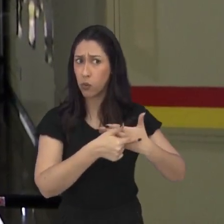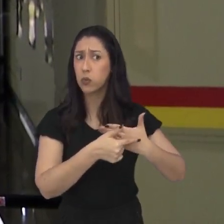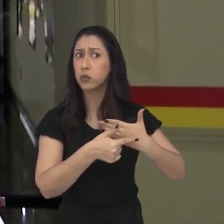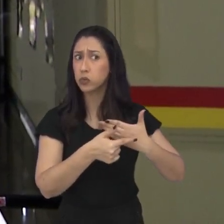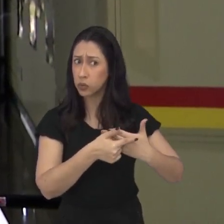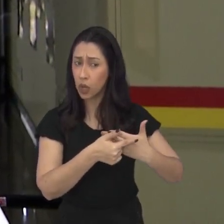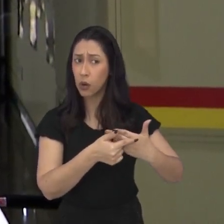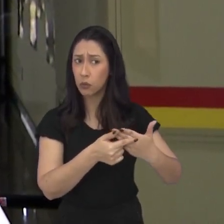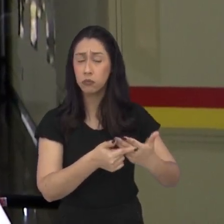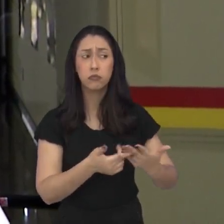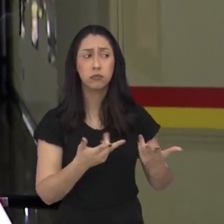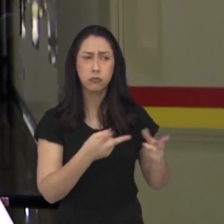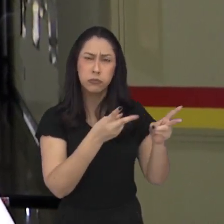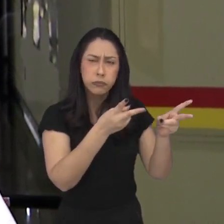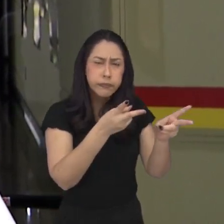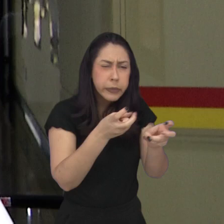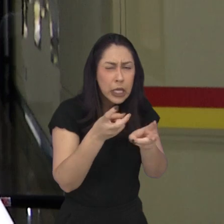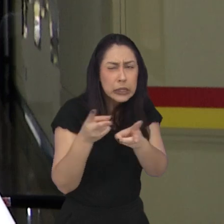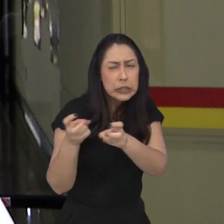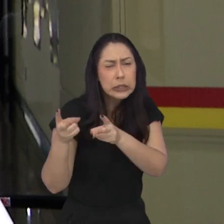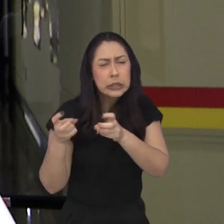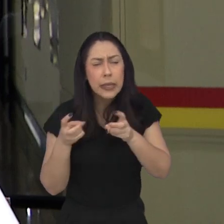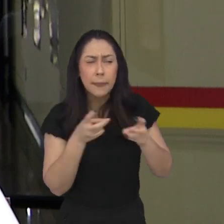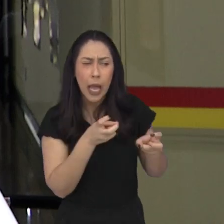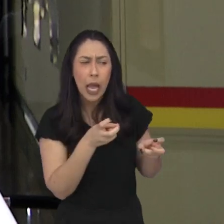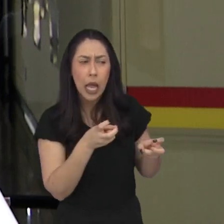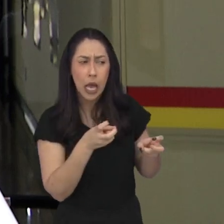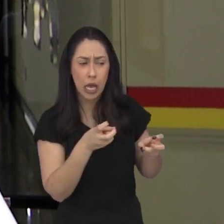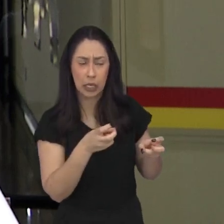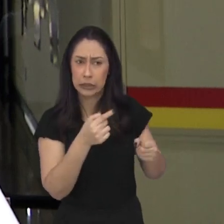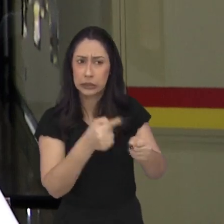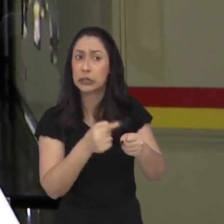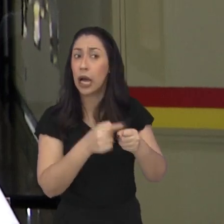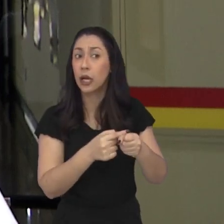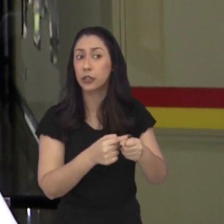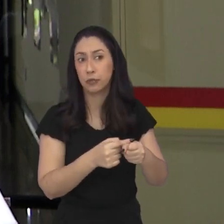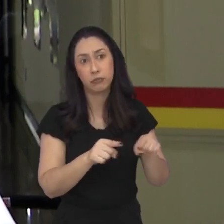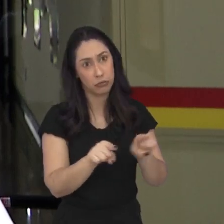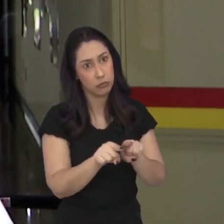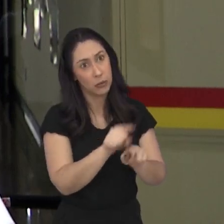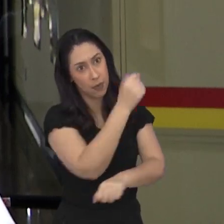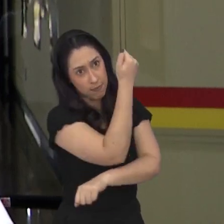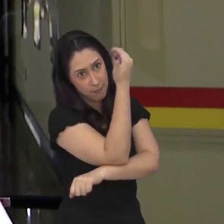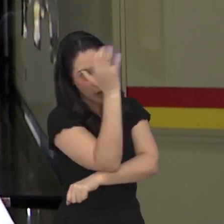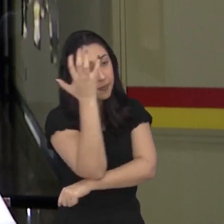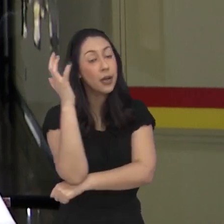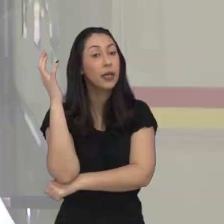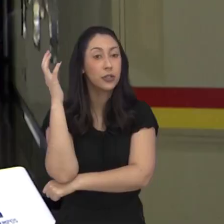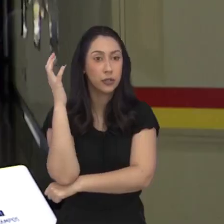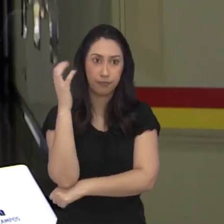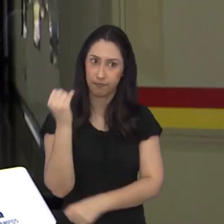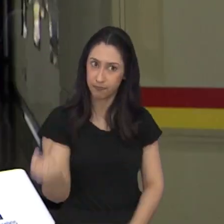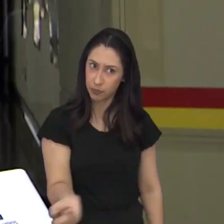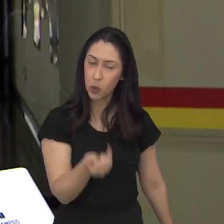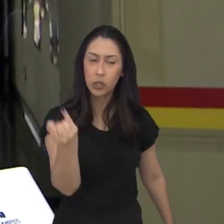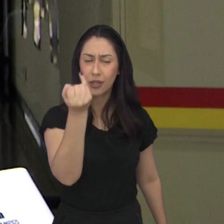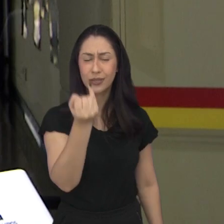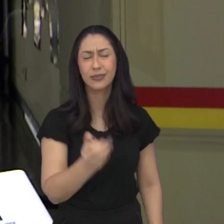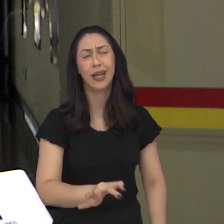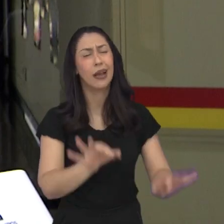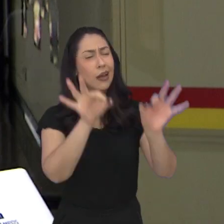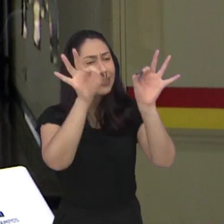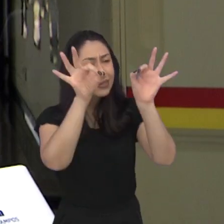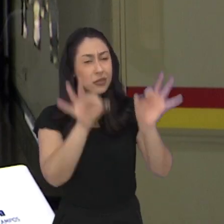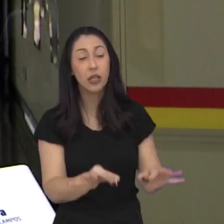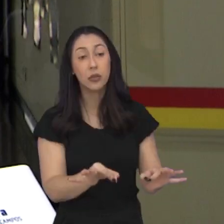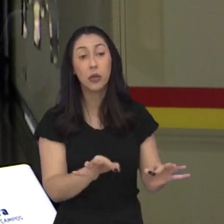função de estar olhando para a cidade como um todo, e o meio ambiente é algo importantíssimo, não é? E, com